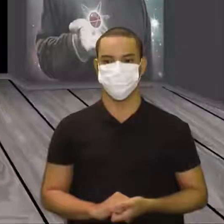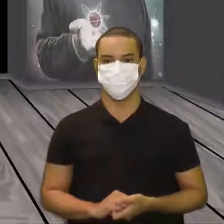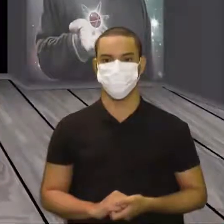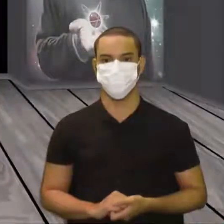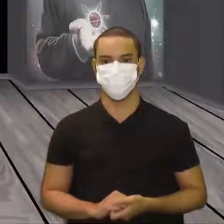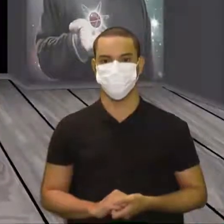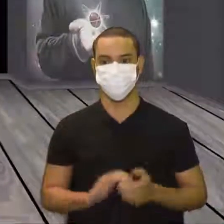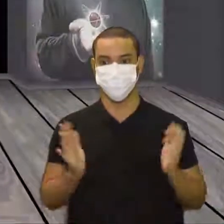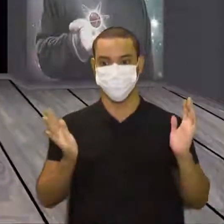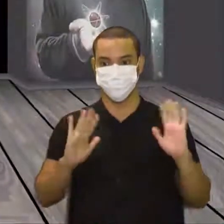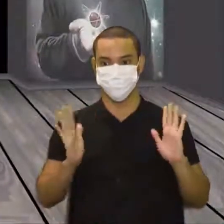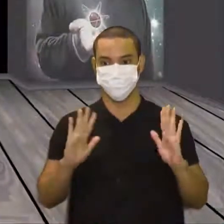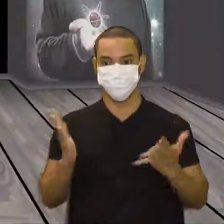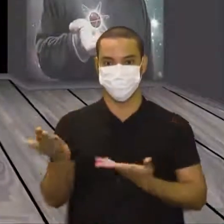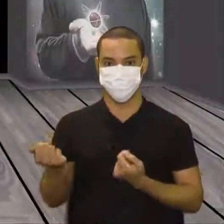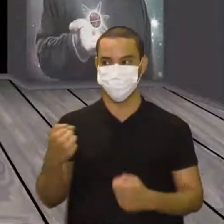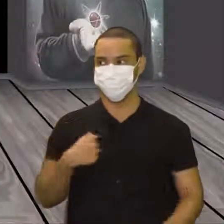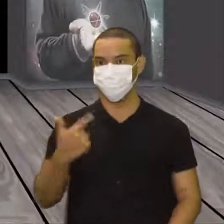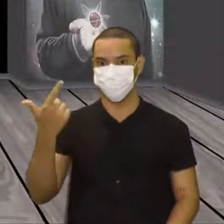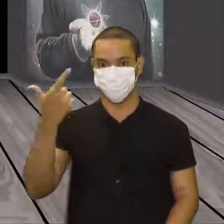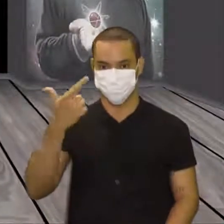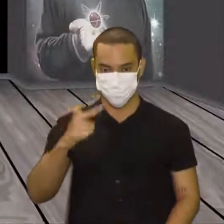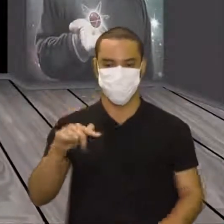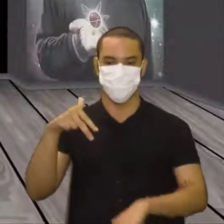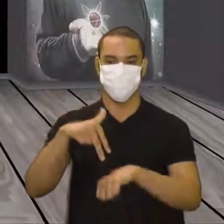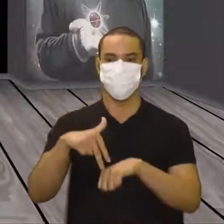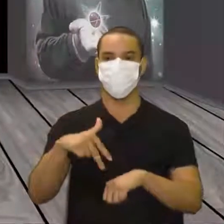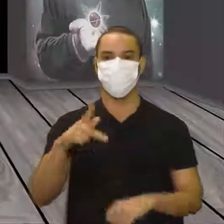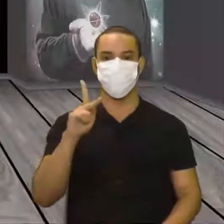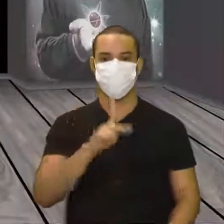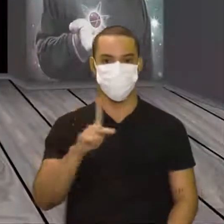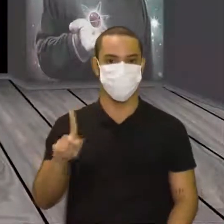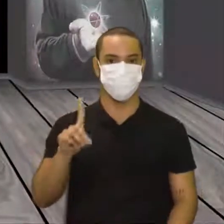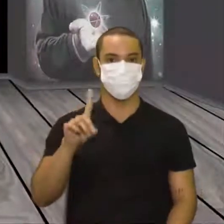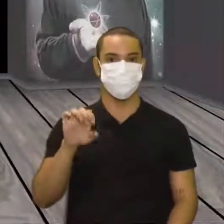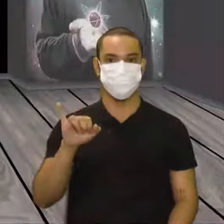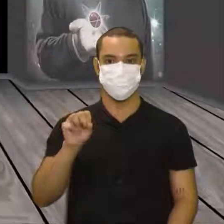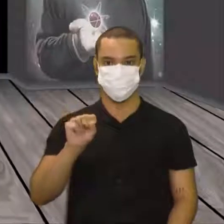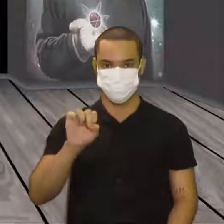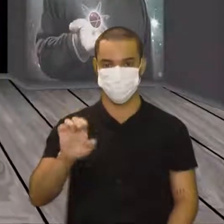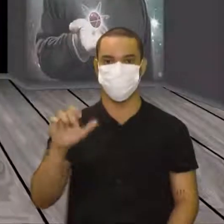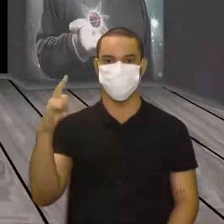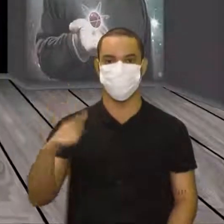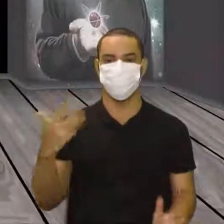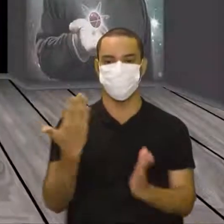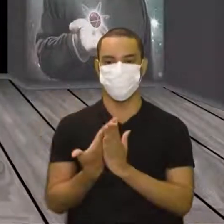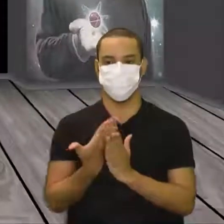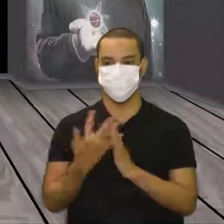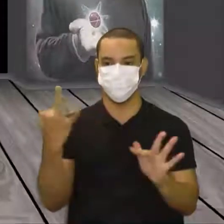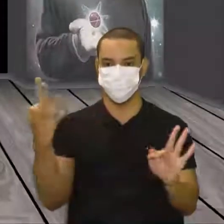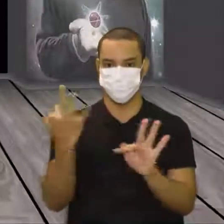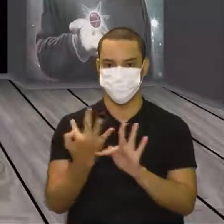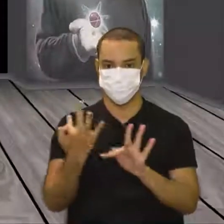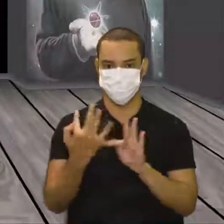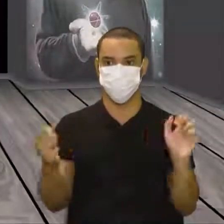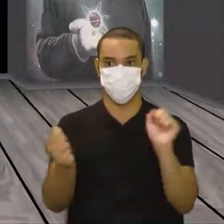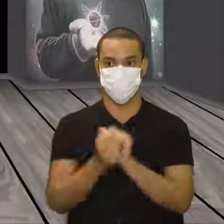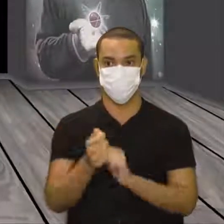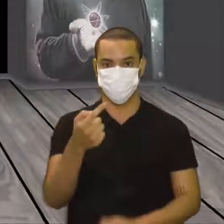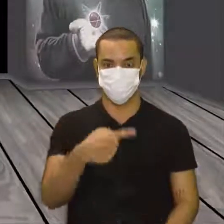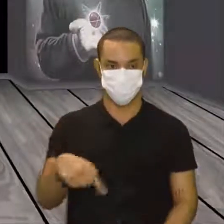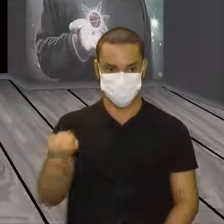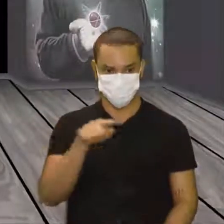Hello, jovens! Olha eu aqui de novo na área, professora Daisy, para mais uma aula de física com